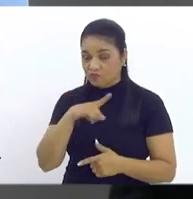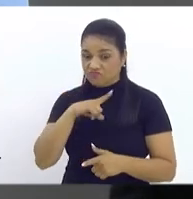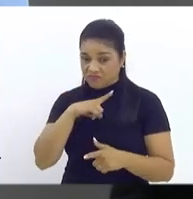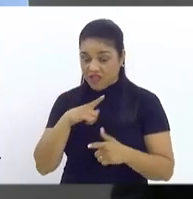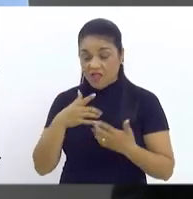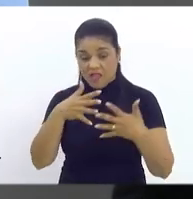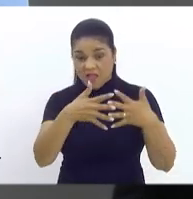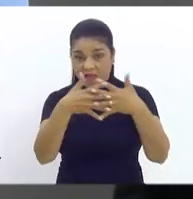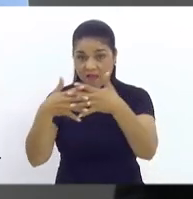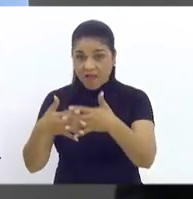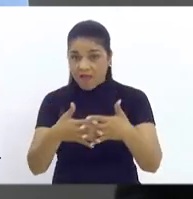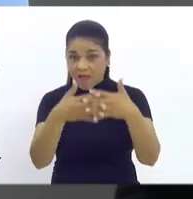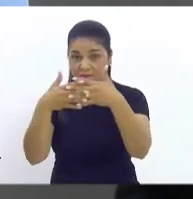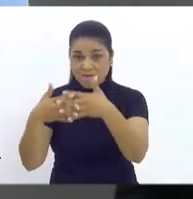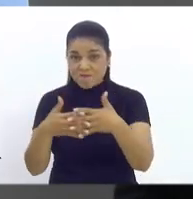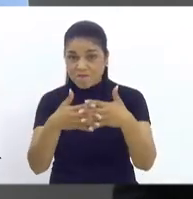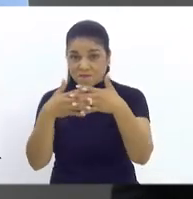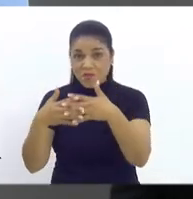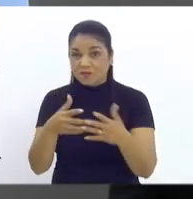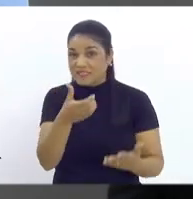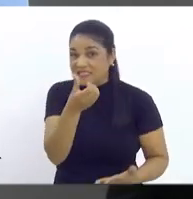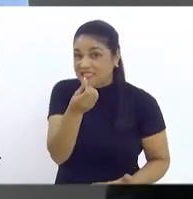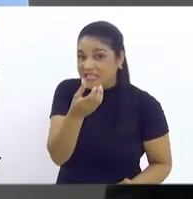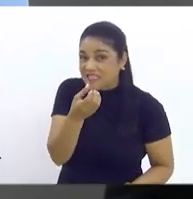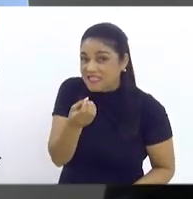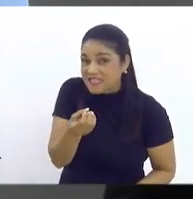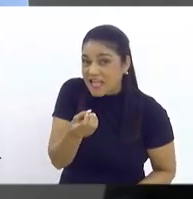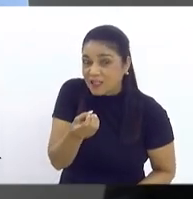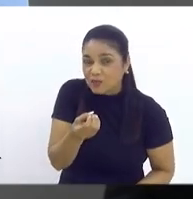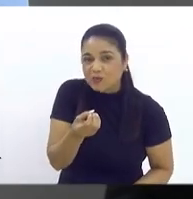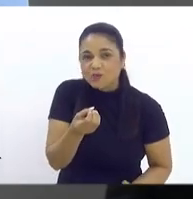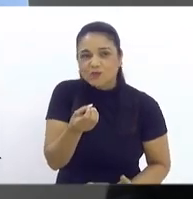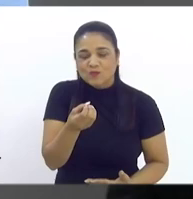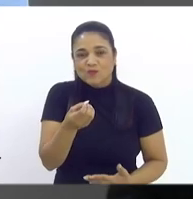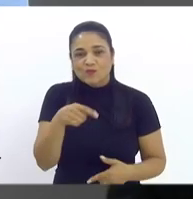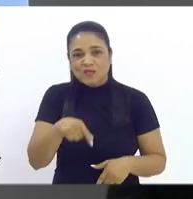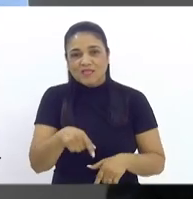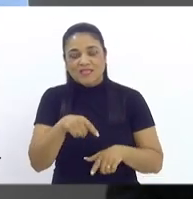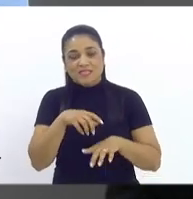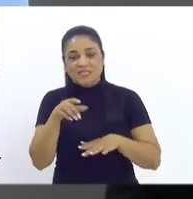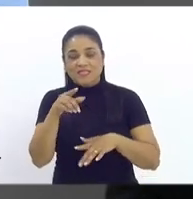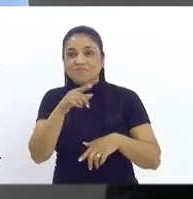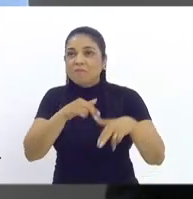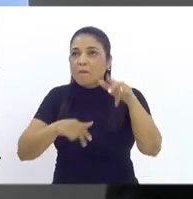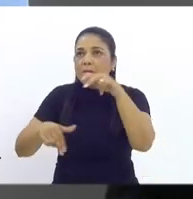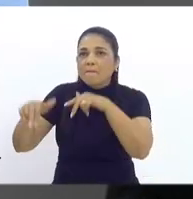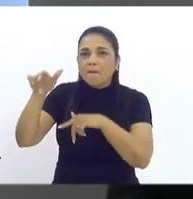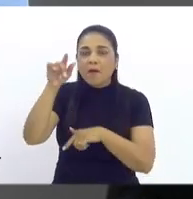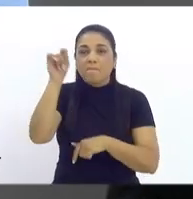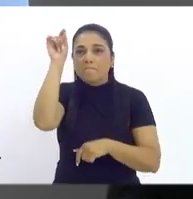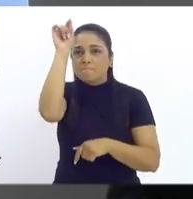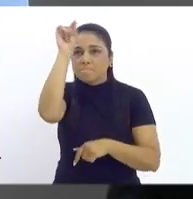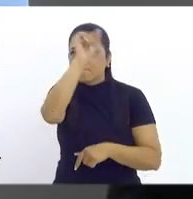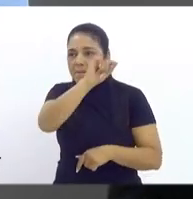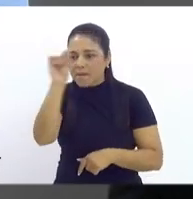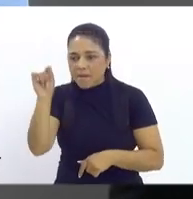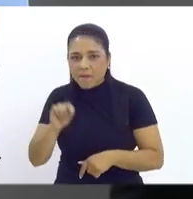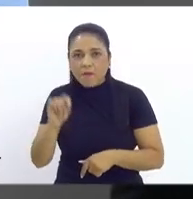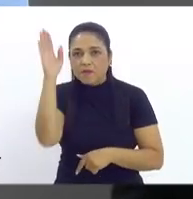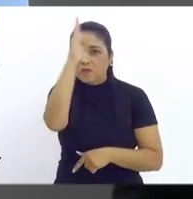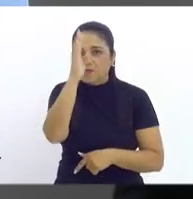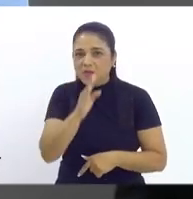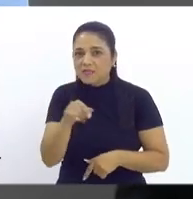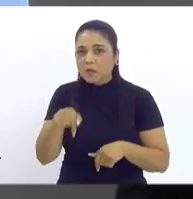a gás circulando no Brasil. E, claro, que aqui no Rio de Janeiro não poderia ser diferente, teria que esses veículos